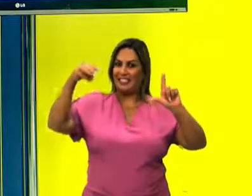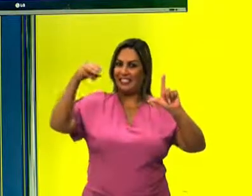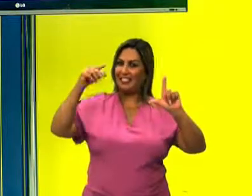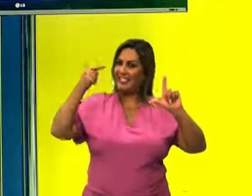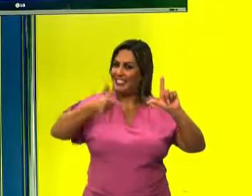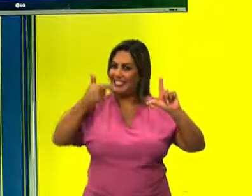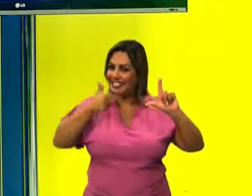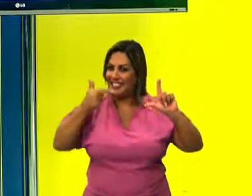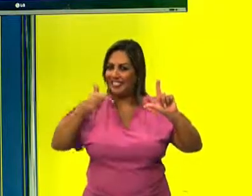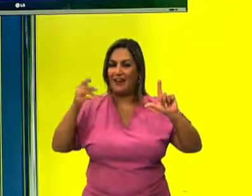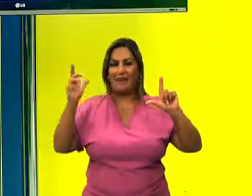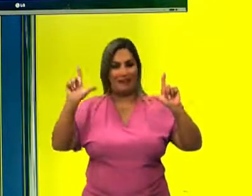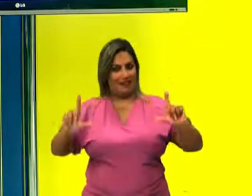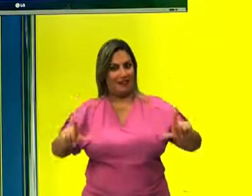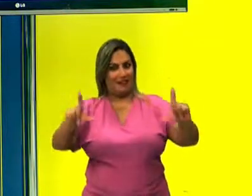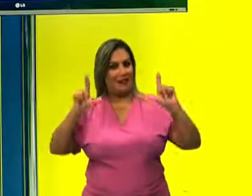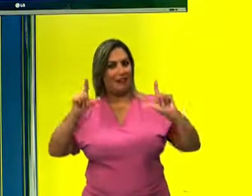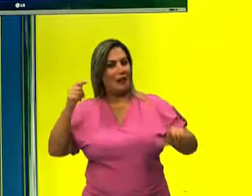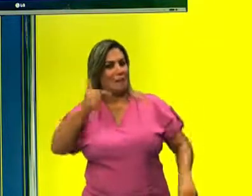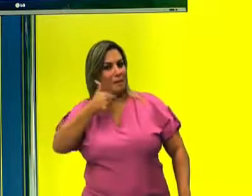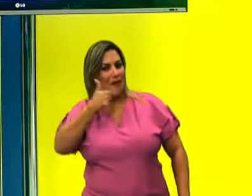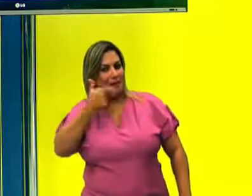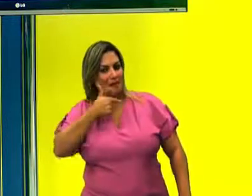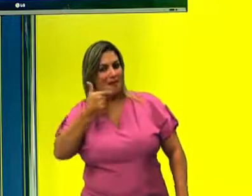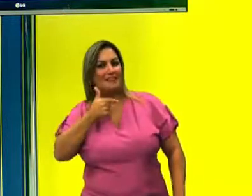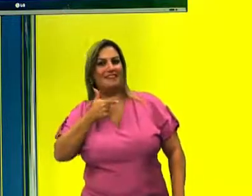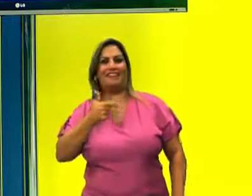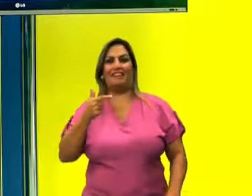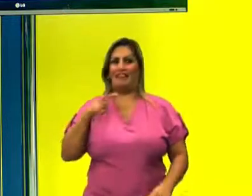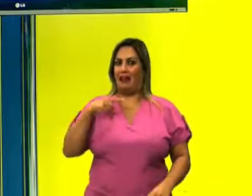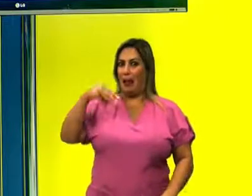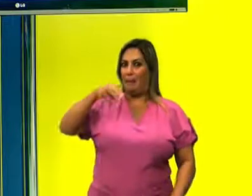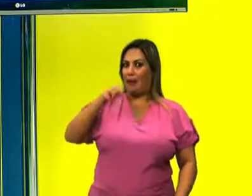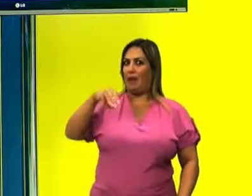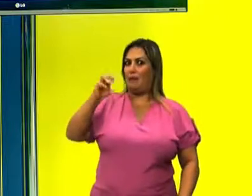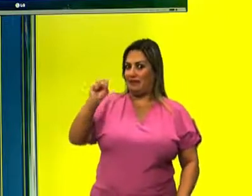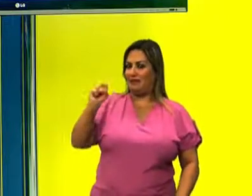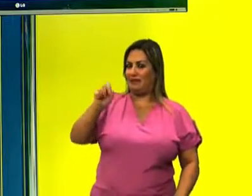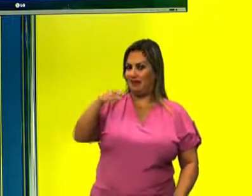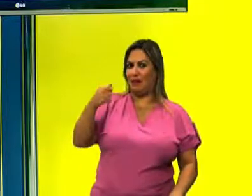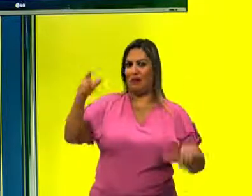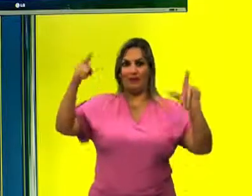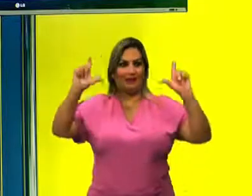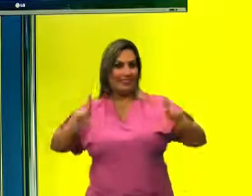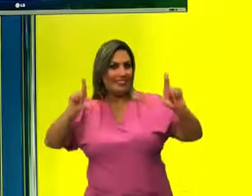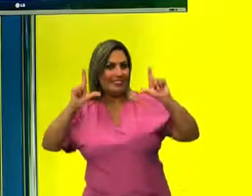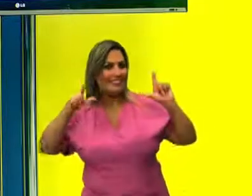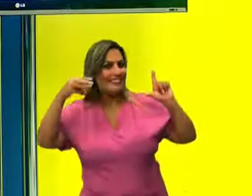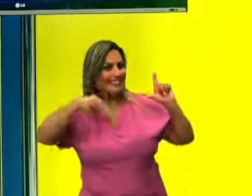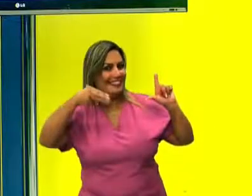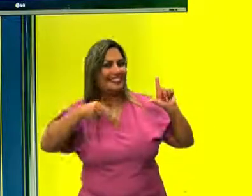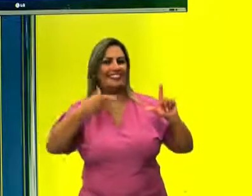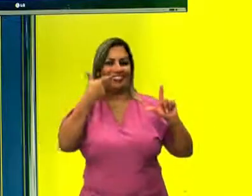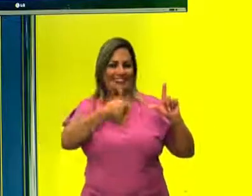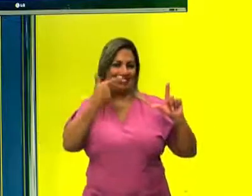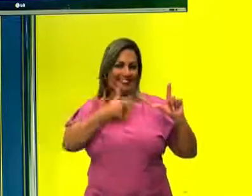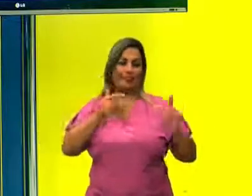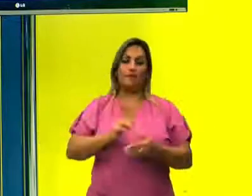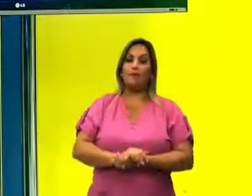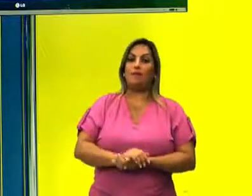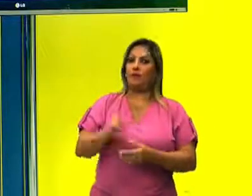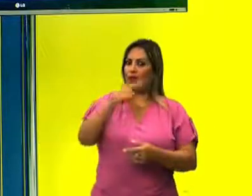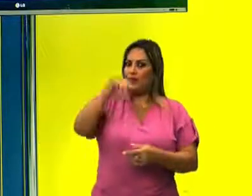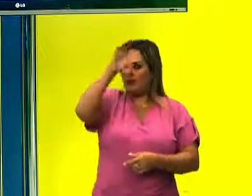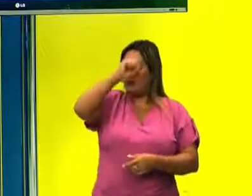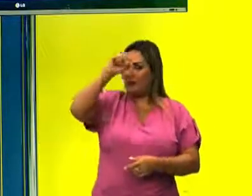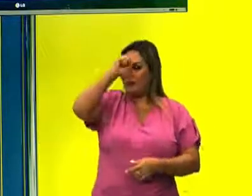gosta, turminha do ensino médio entende muito mais do que os professores sobre memes, né, e a gente tem que caminhar junto a vocês